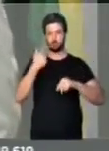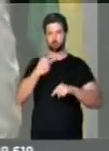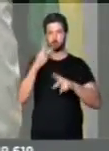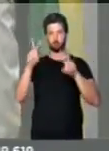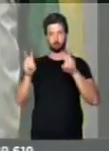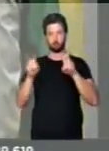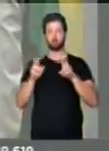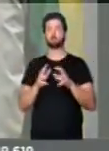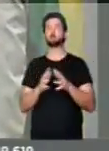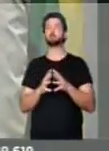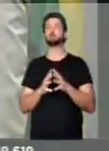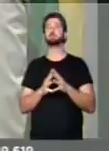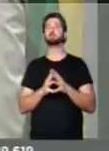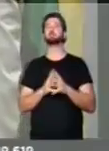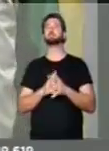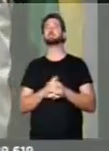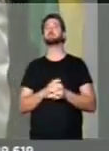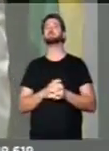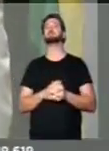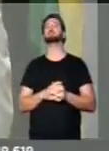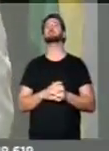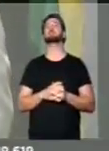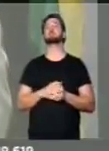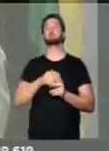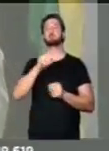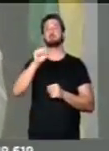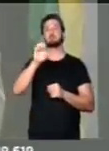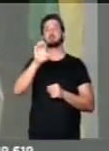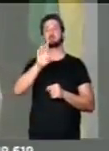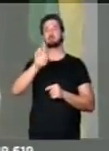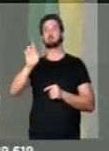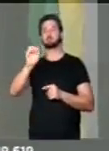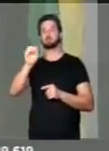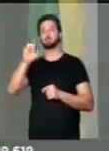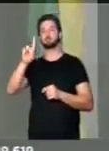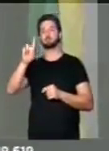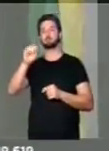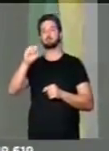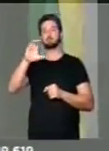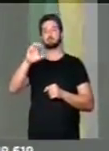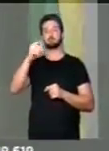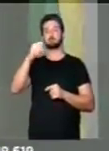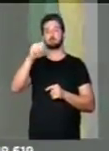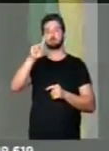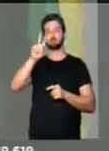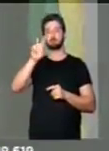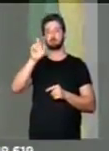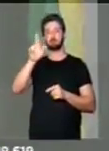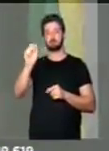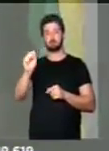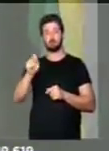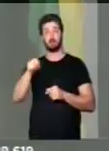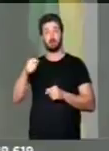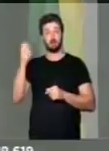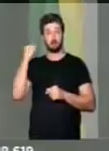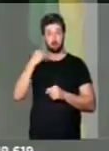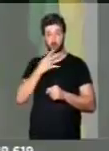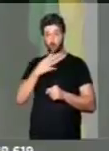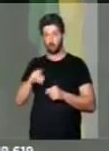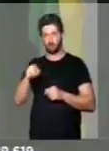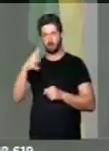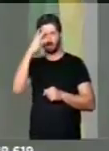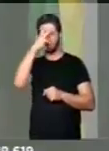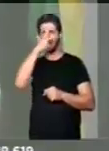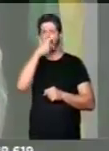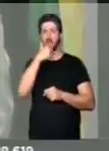tribuna é a Serra da Capivara. Quem não conhecia esta